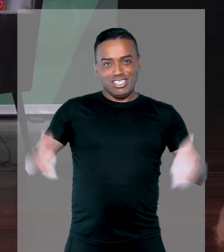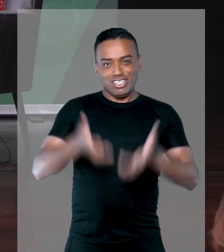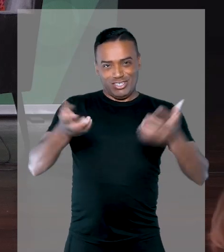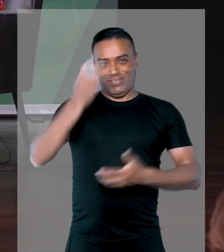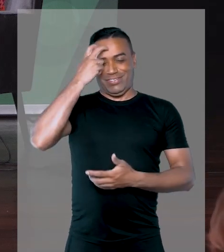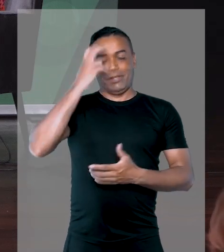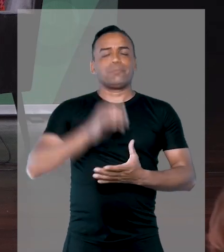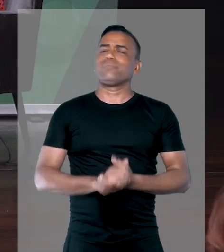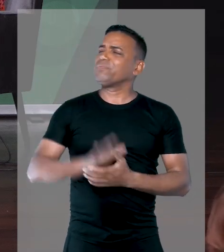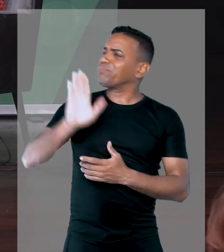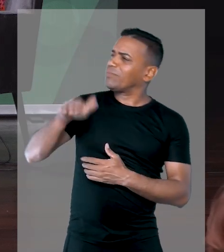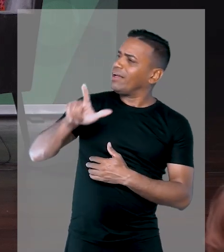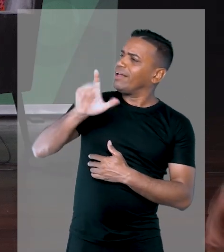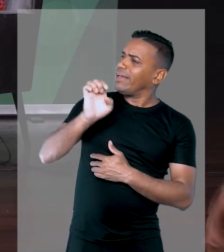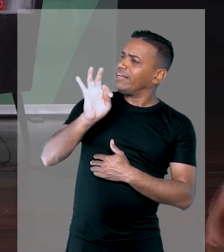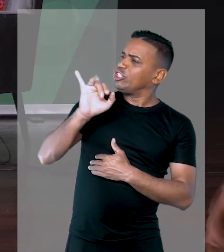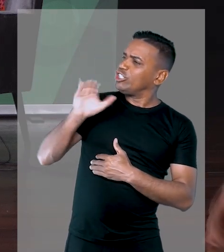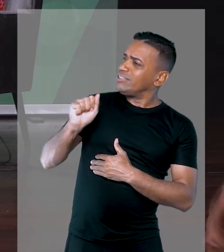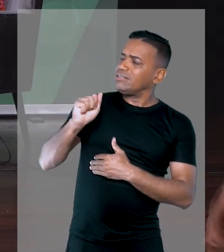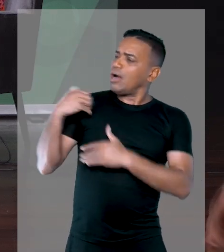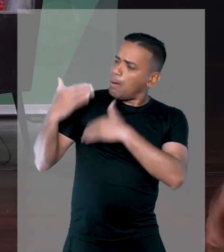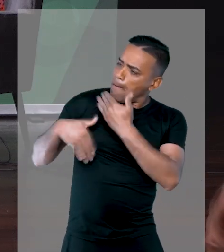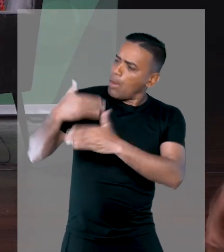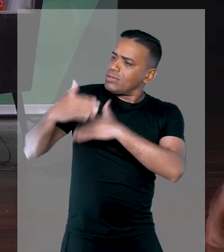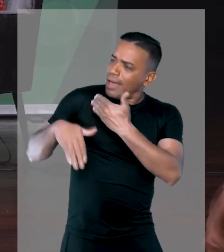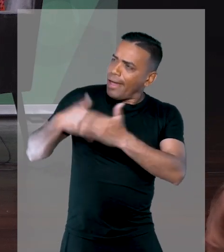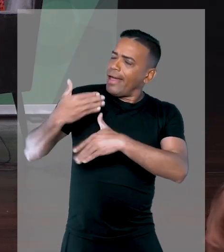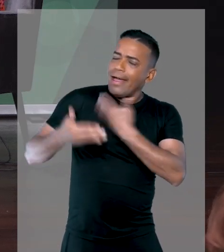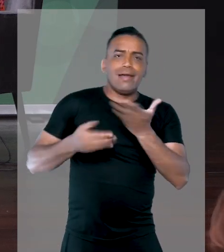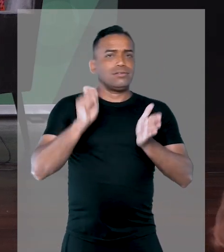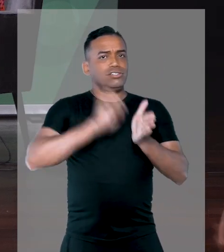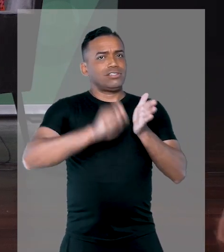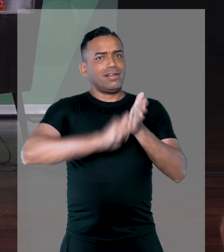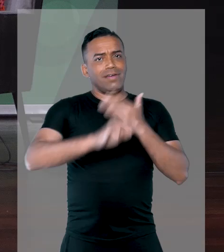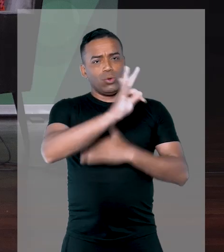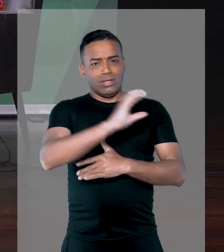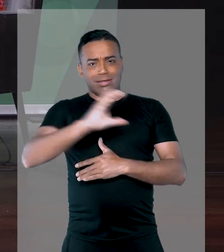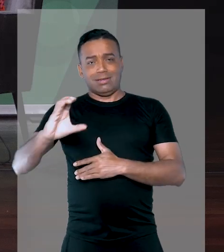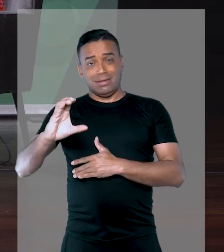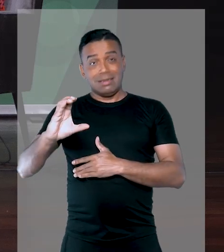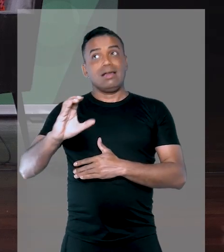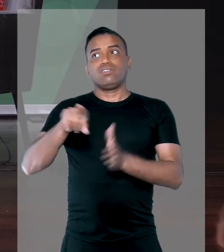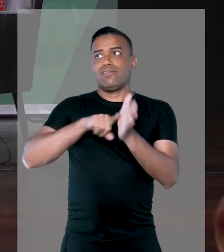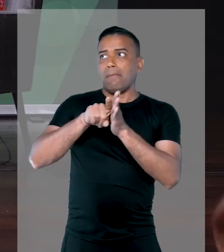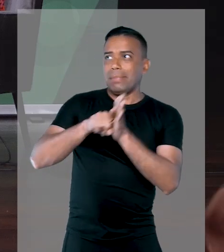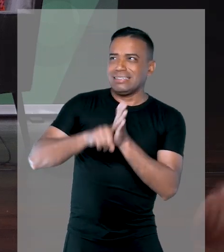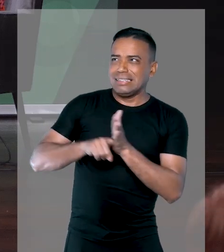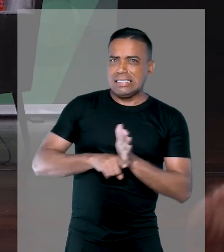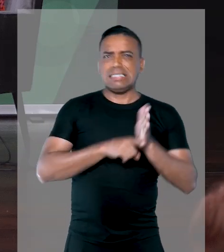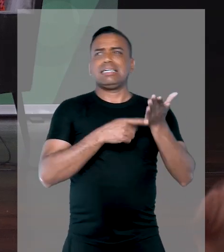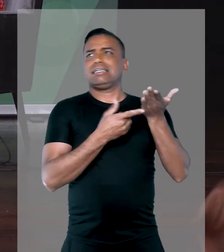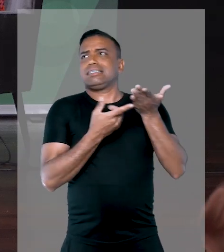Ai, Letícia, e no processo de escrever a sua monografia, à medida que você ia fazendo a pesquisa, você